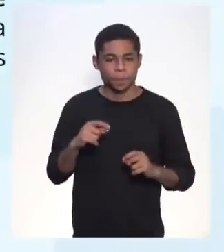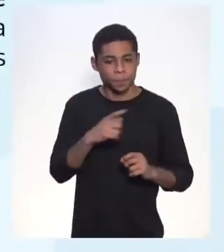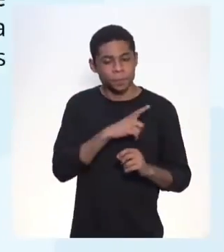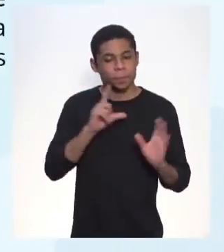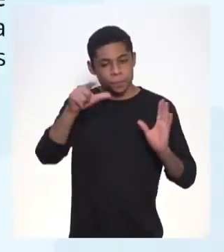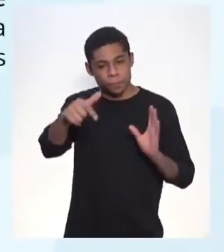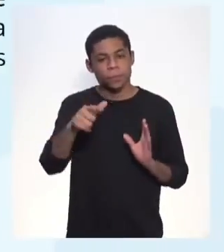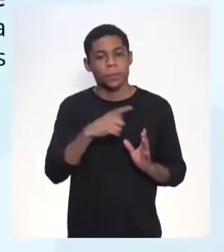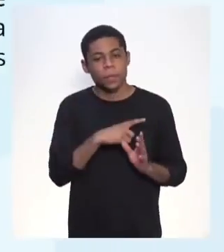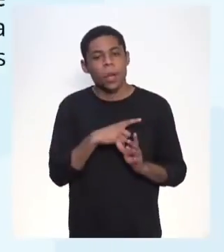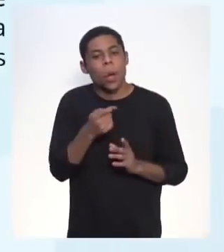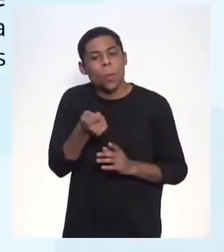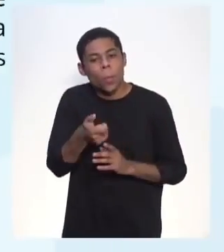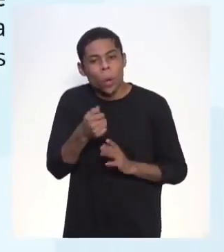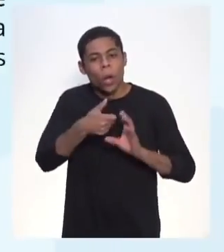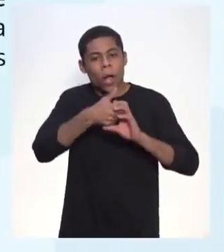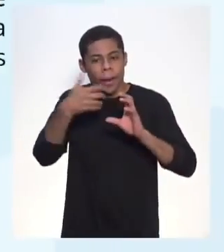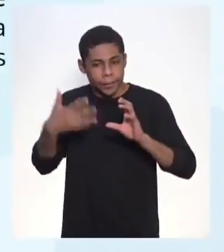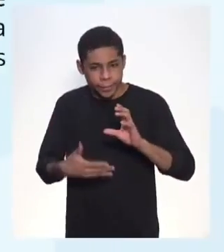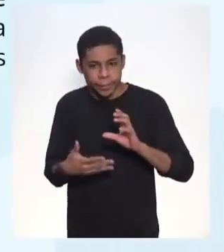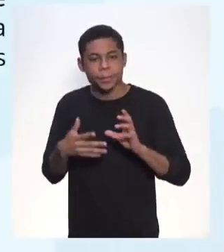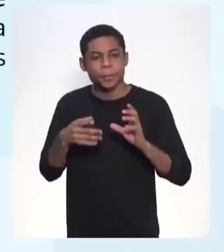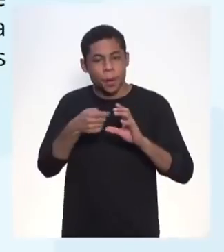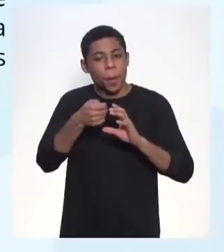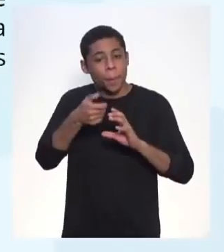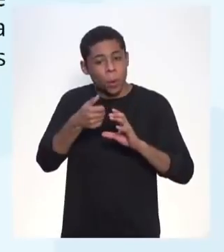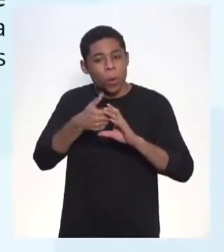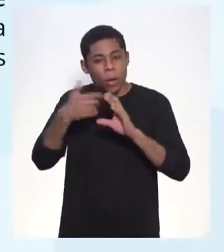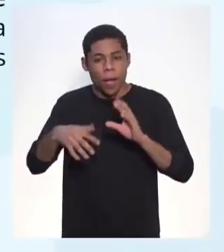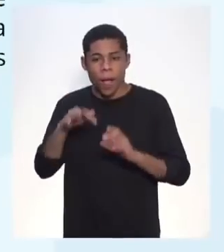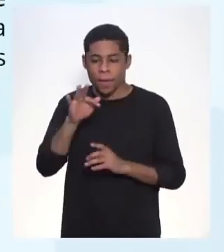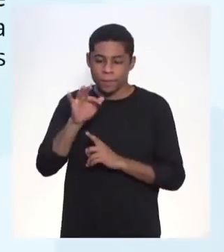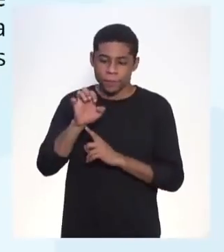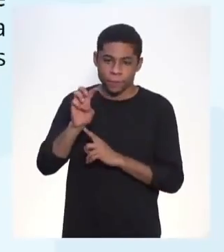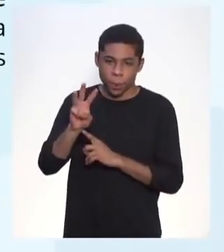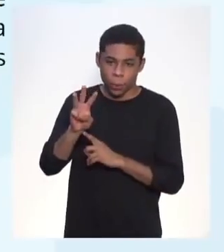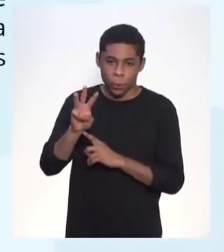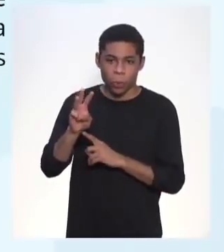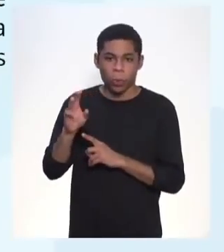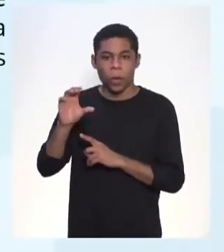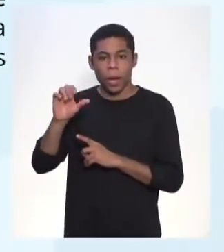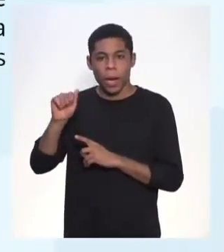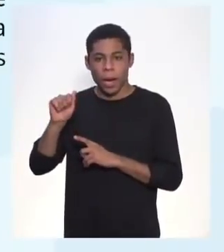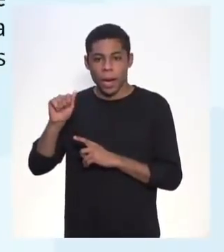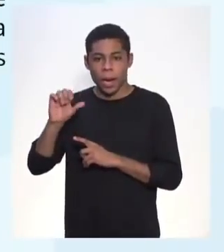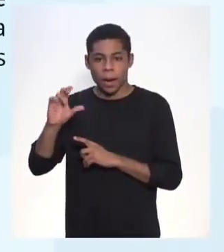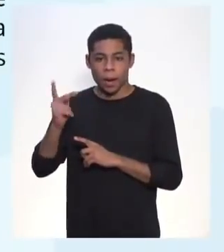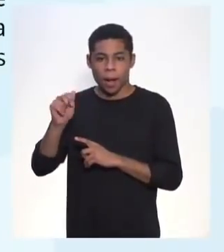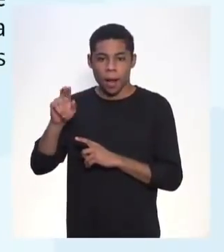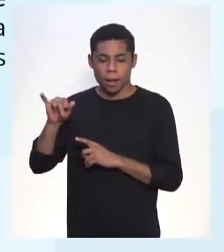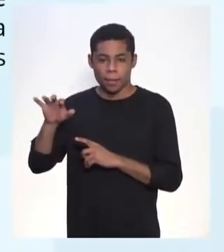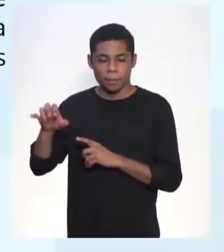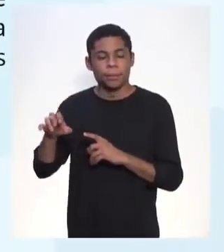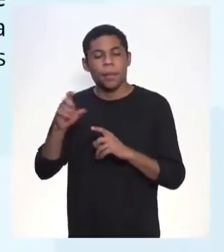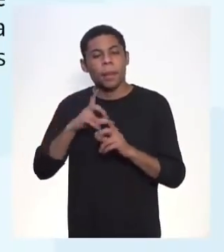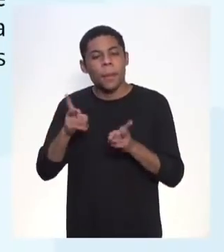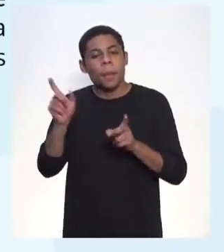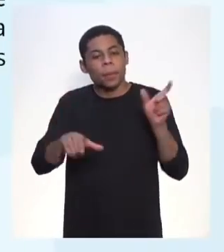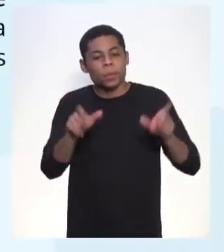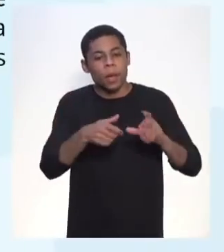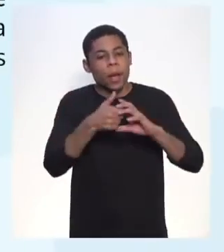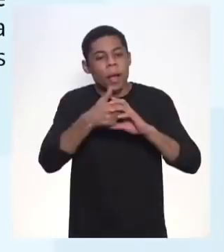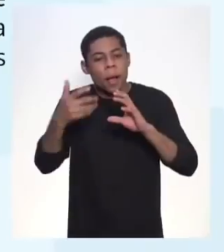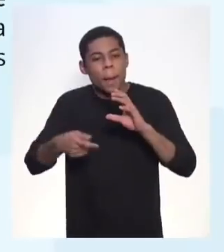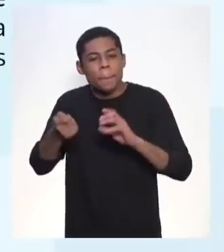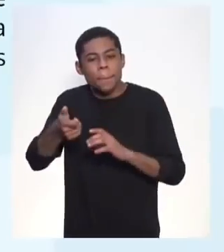a few characters, como o Rafael falou, né, ó, de ter poucos personagens in the